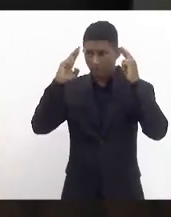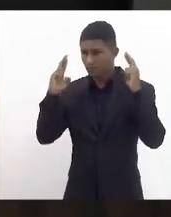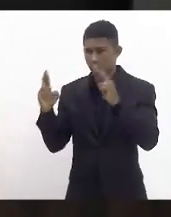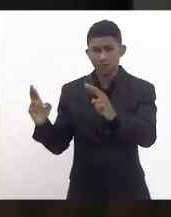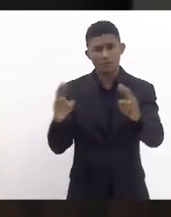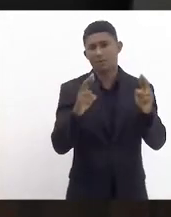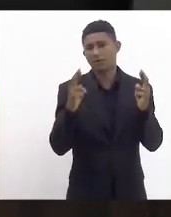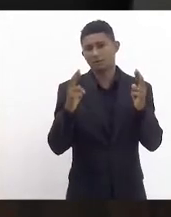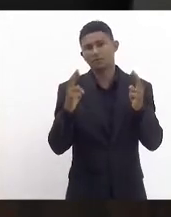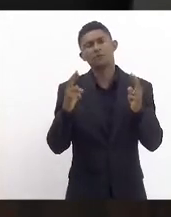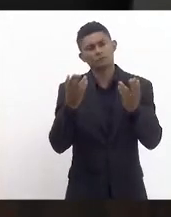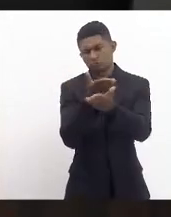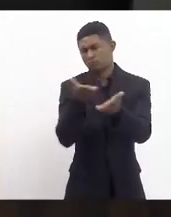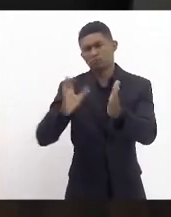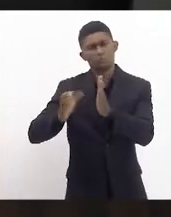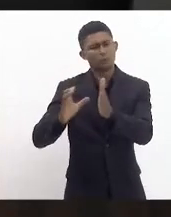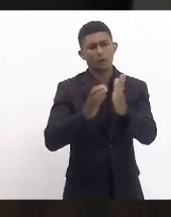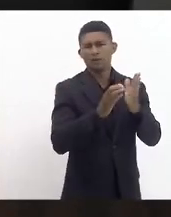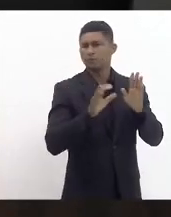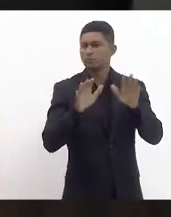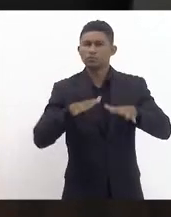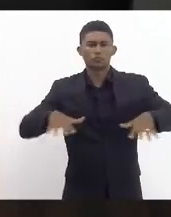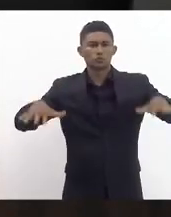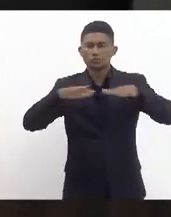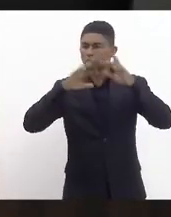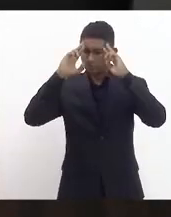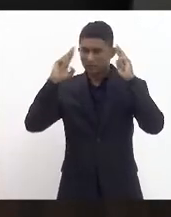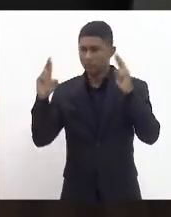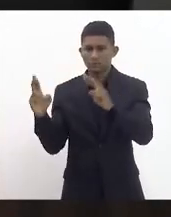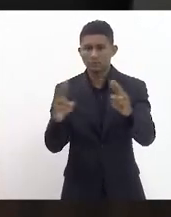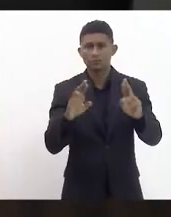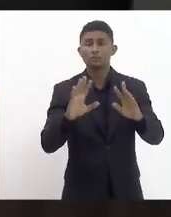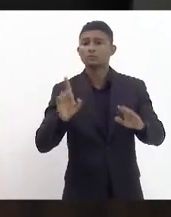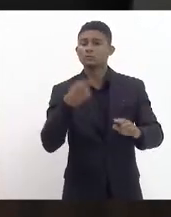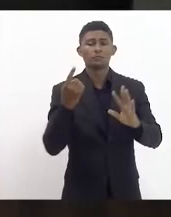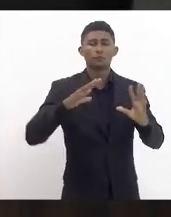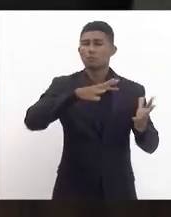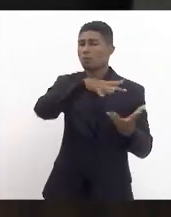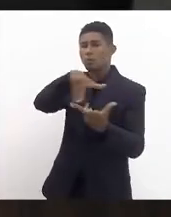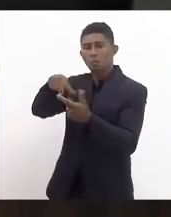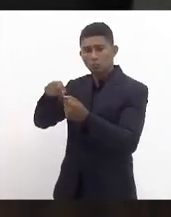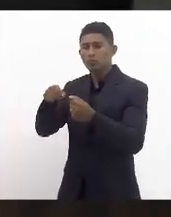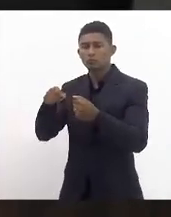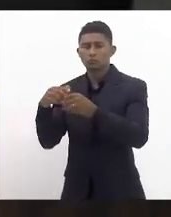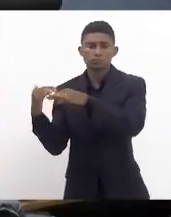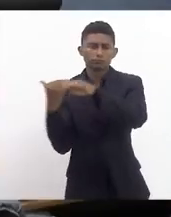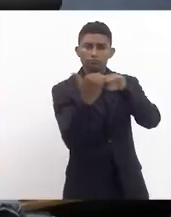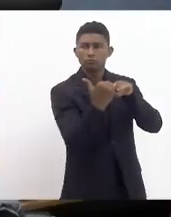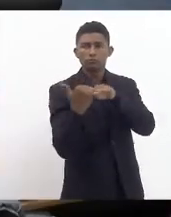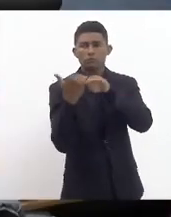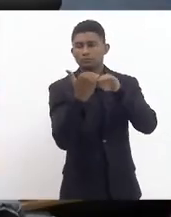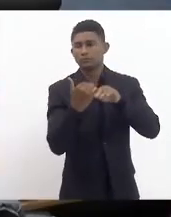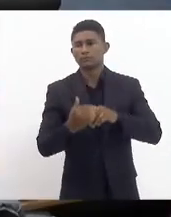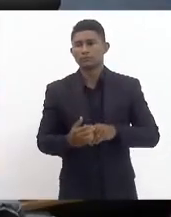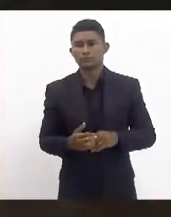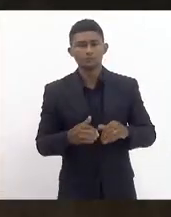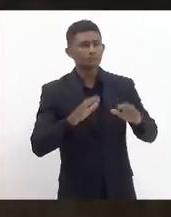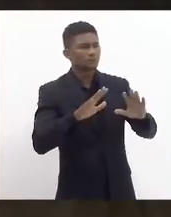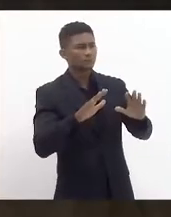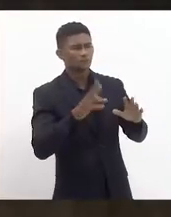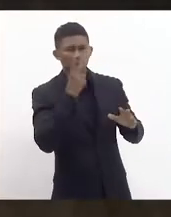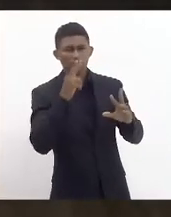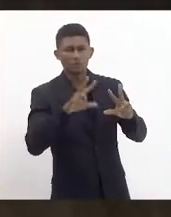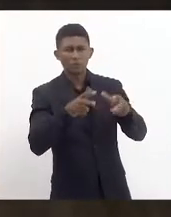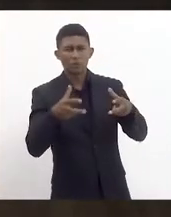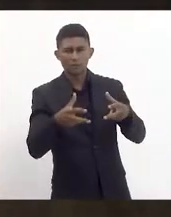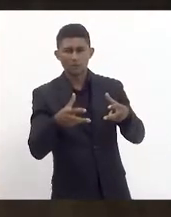posição ideológica ou política, mas a gente tem que. Nós vivemos num mundo civilizado, é só isso. É que se a comissão não fosse usada para